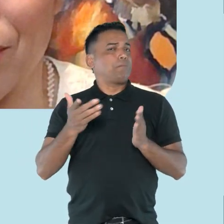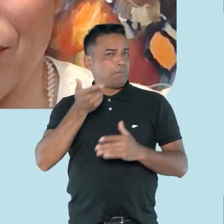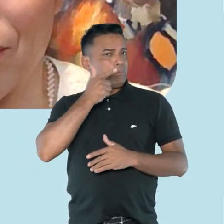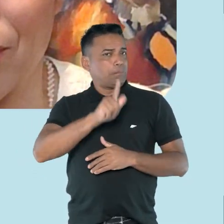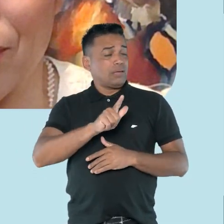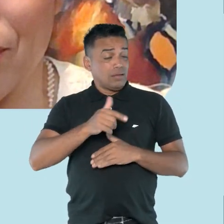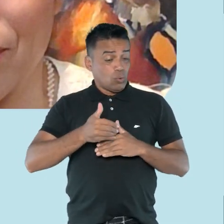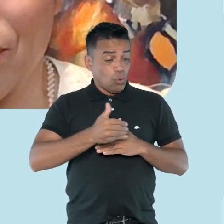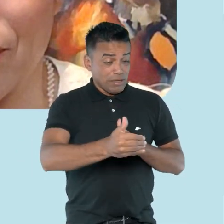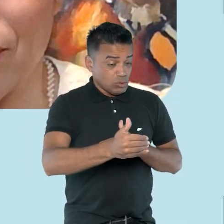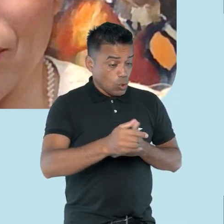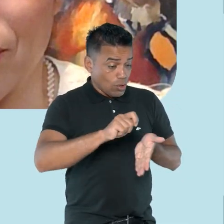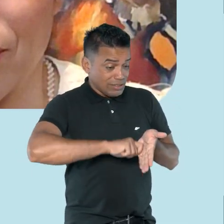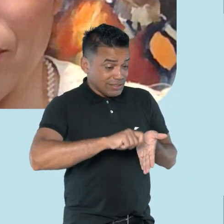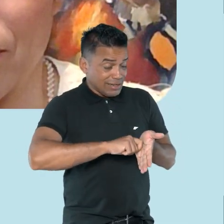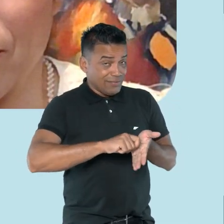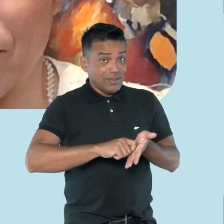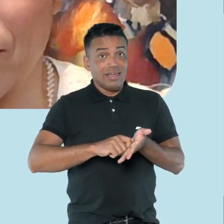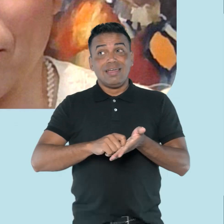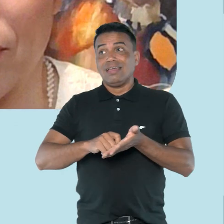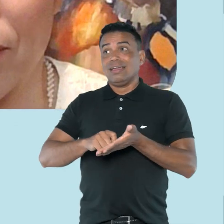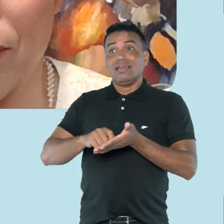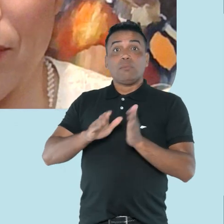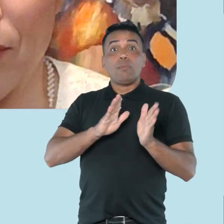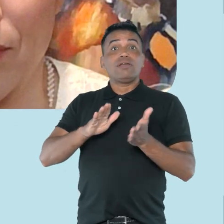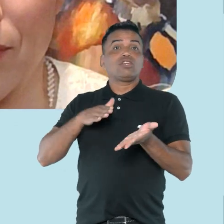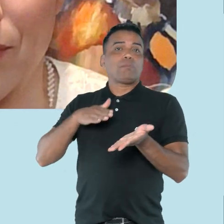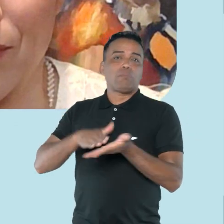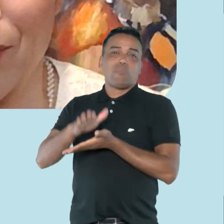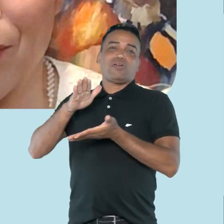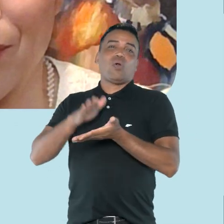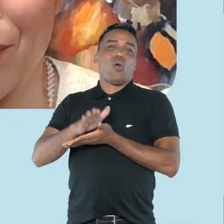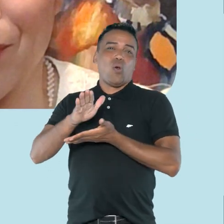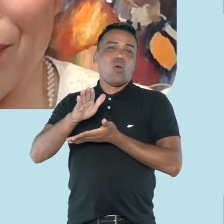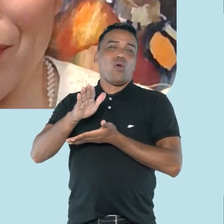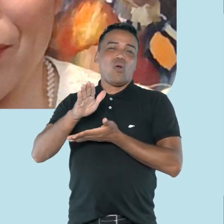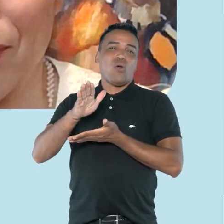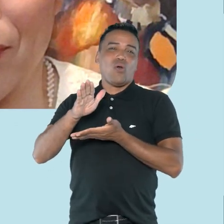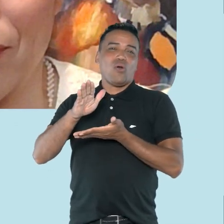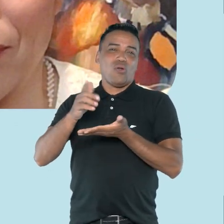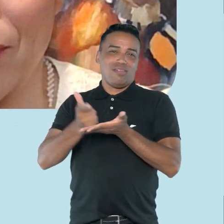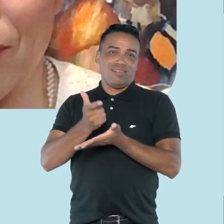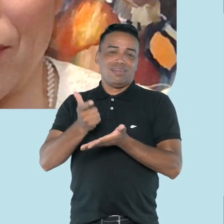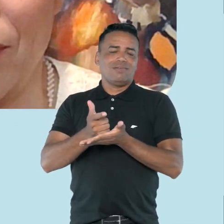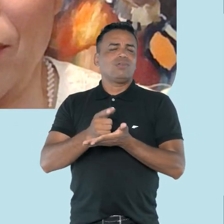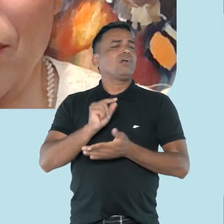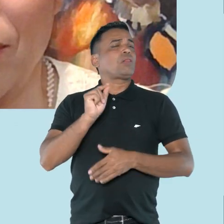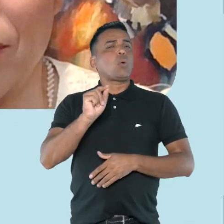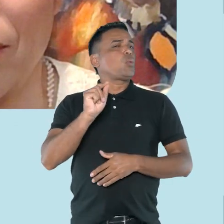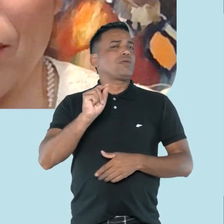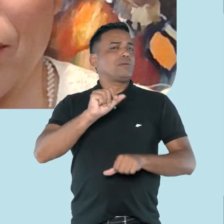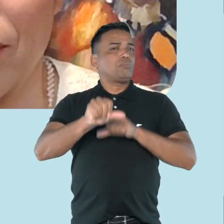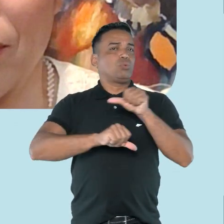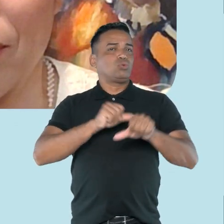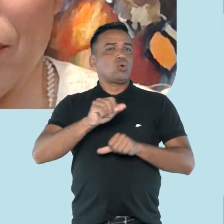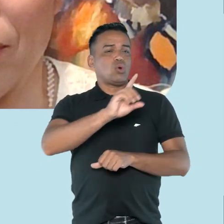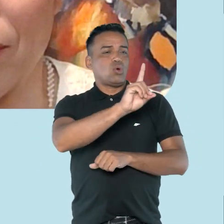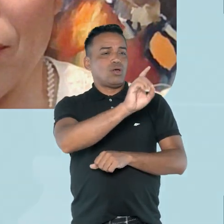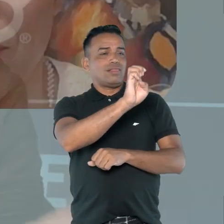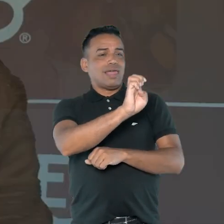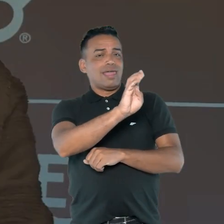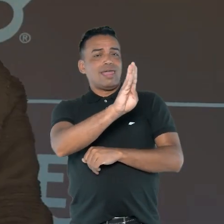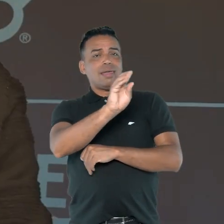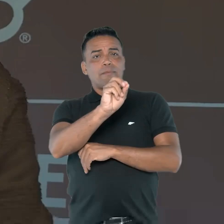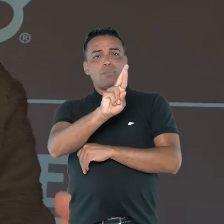sobre o período de ter começado a escrever e de ter decidido publicar, né, nessa revisão final. E o que mudou